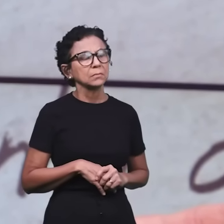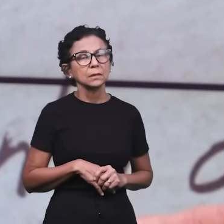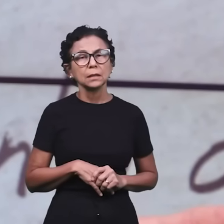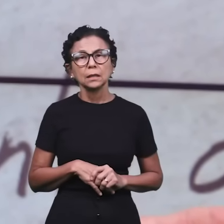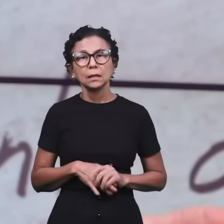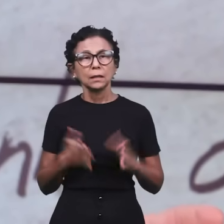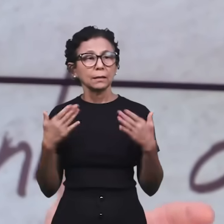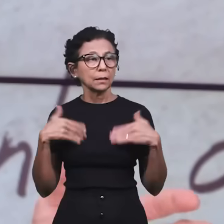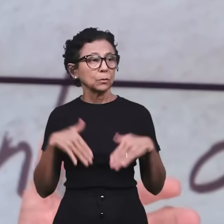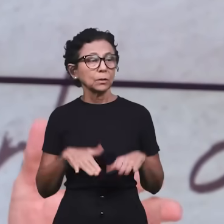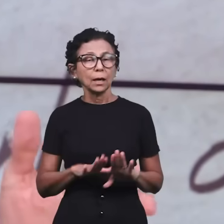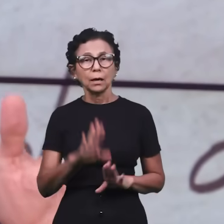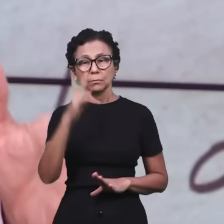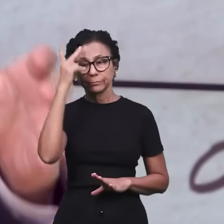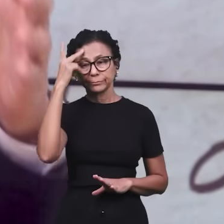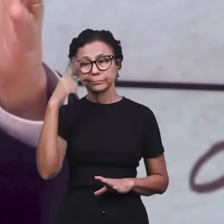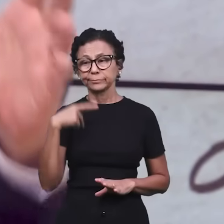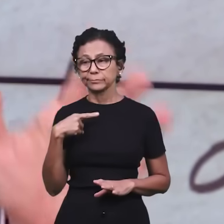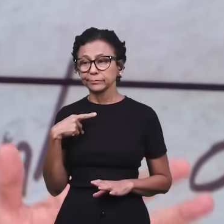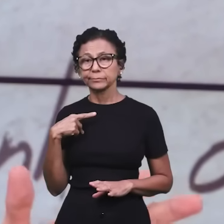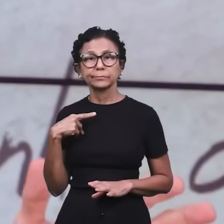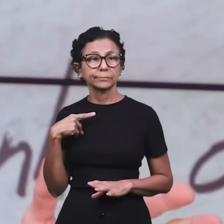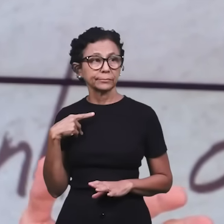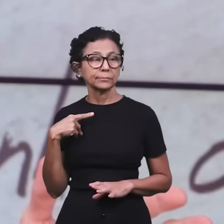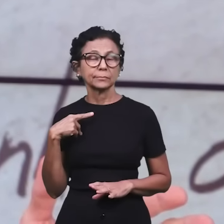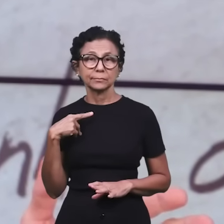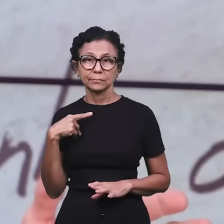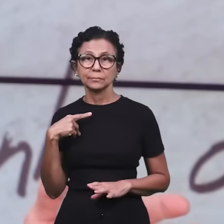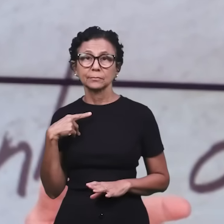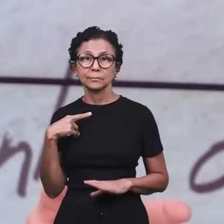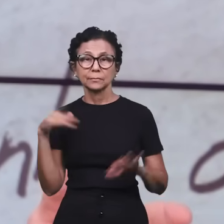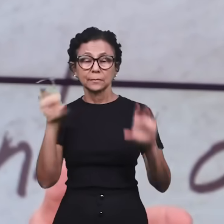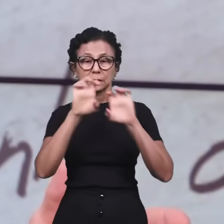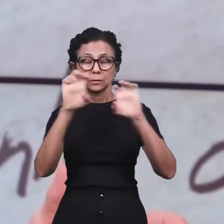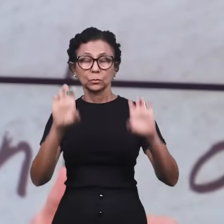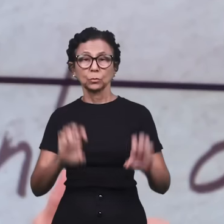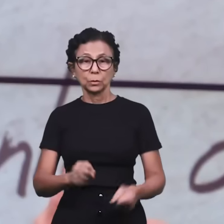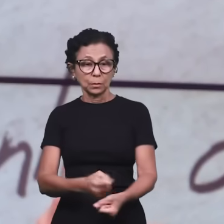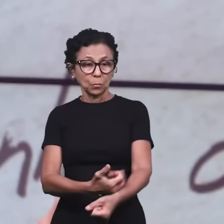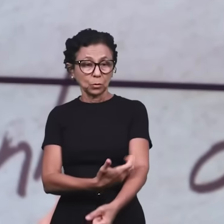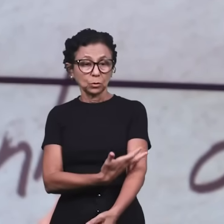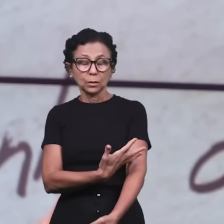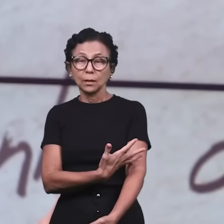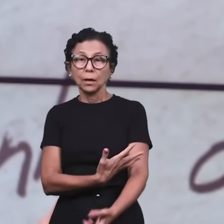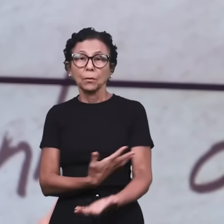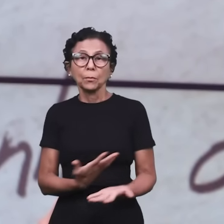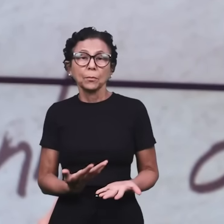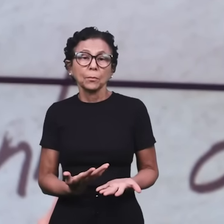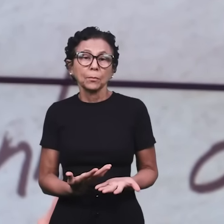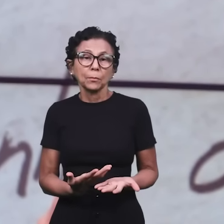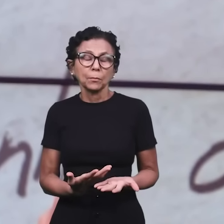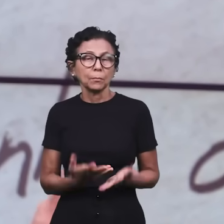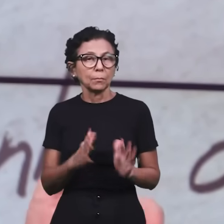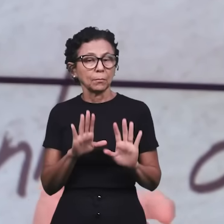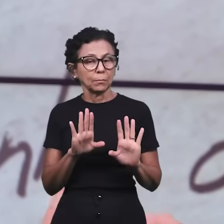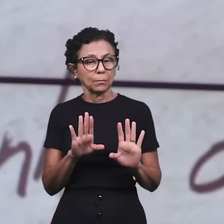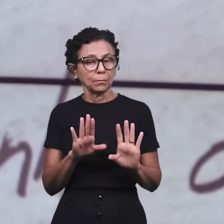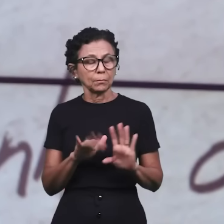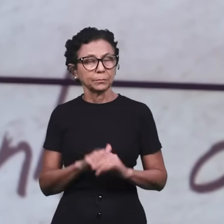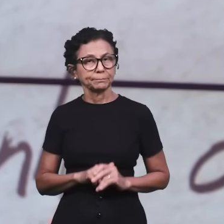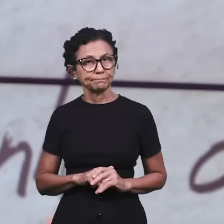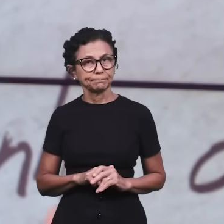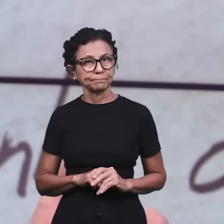É verdade. Está dentro da estrutura emocional do homem. Agora, é um grande alerta para